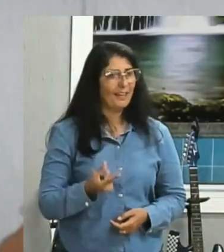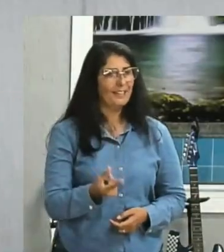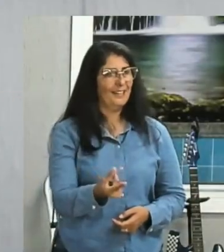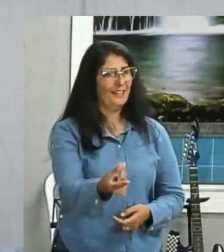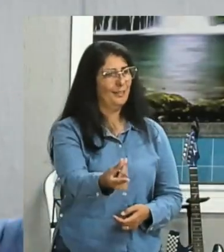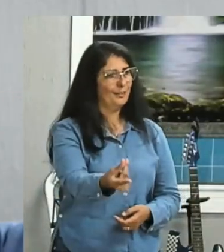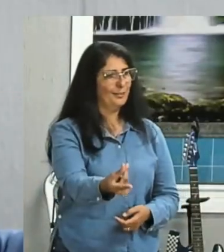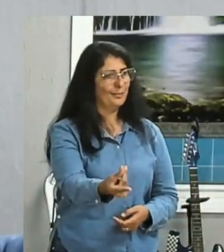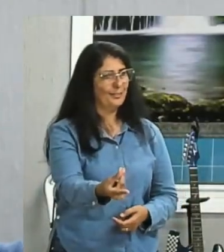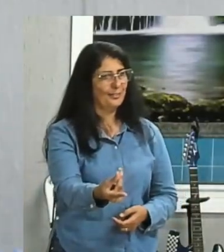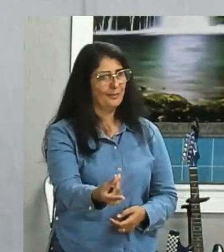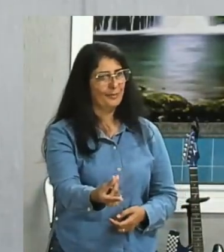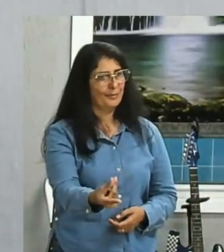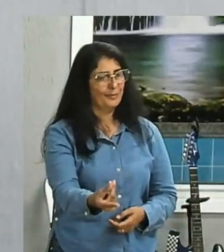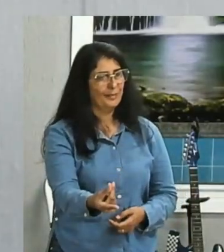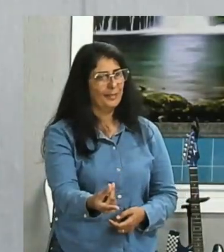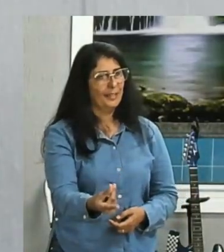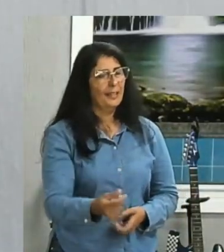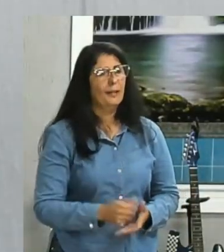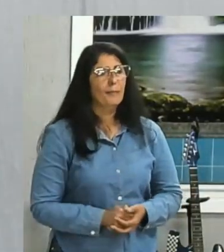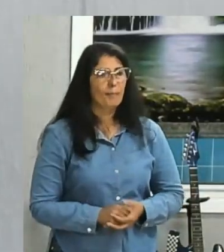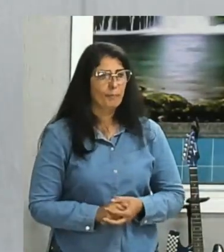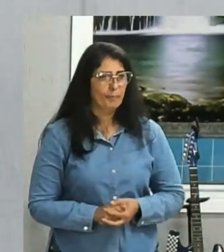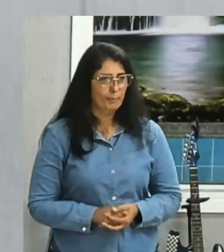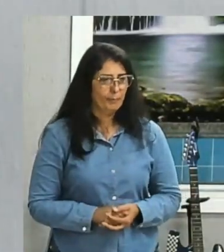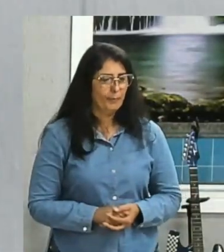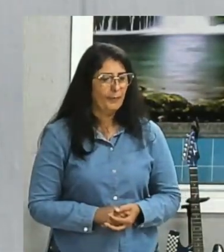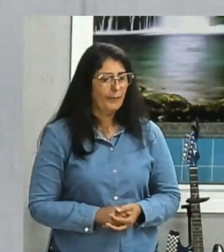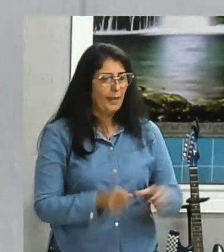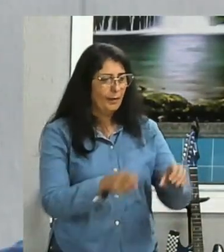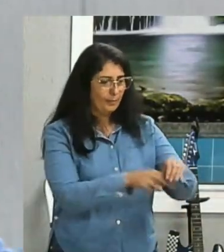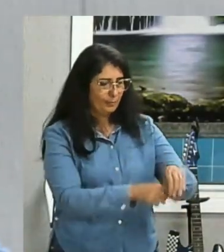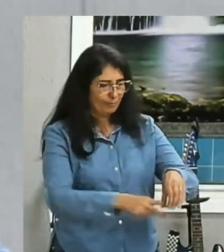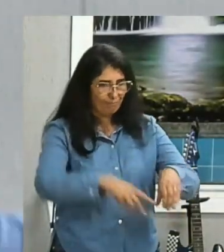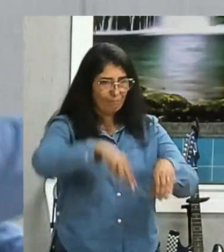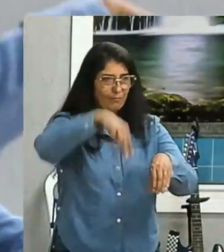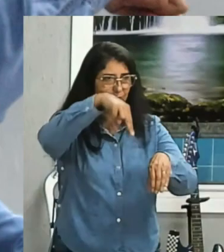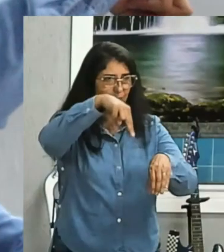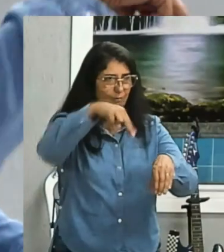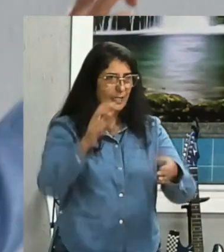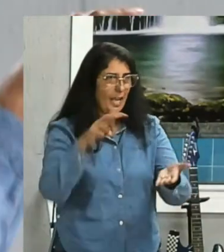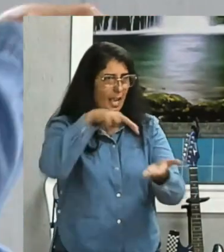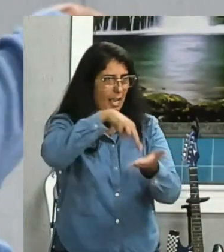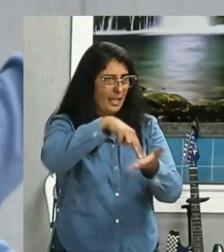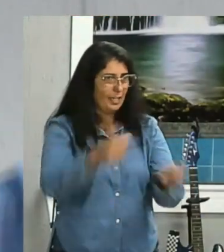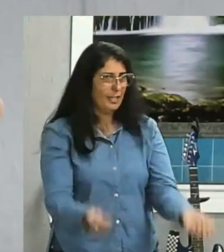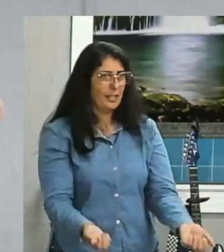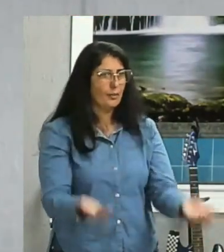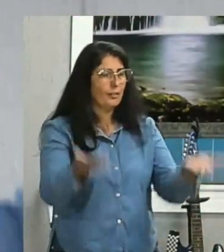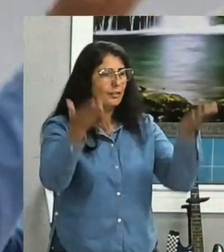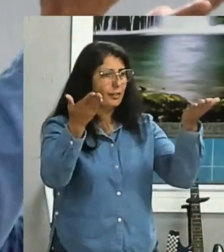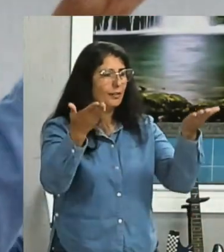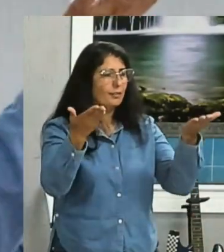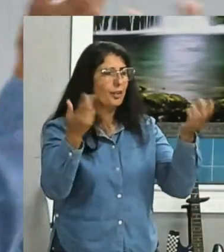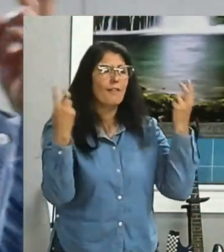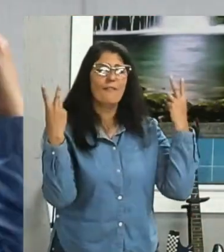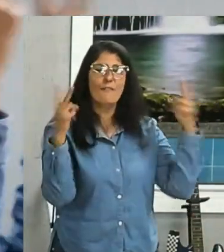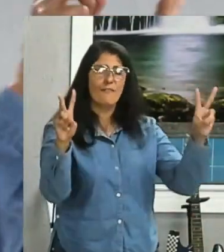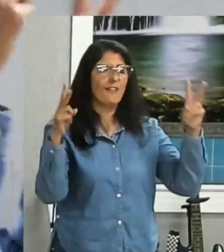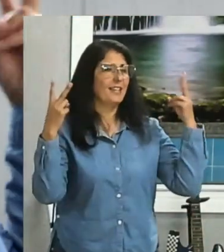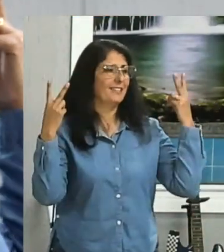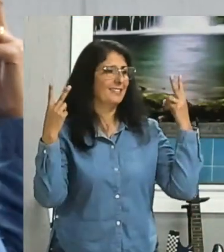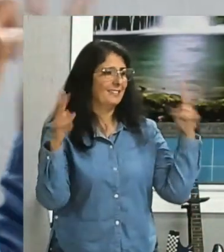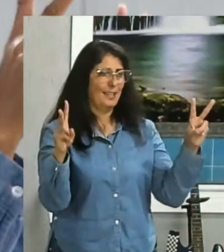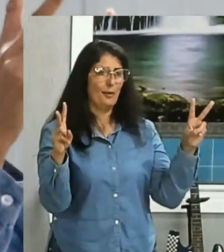Na ressurreição, Jesus venceu o maior poder que existe